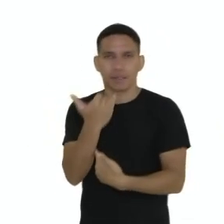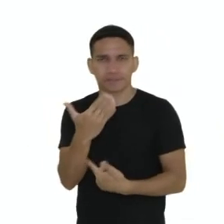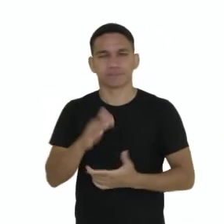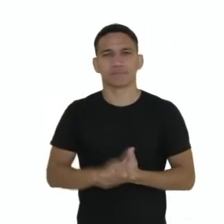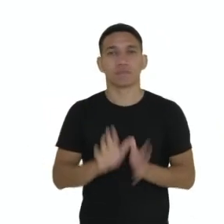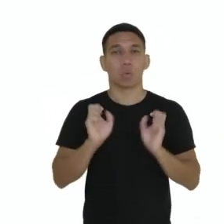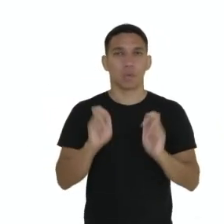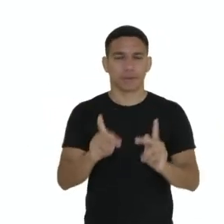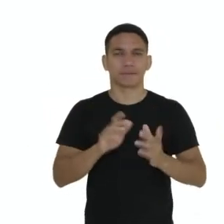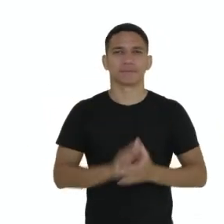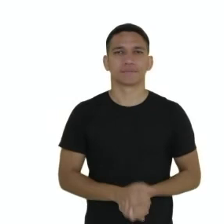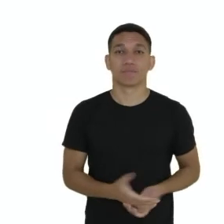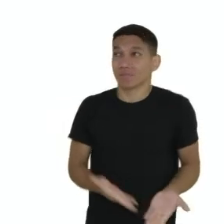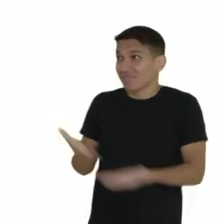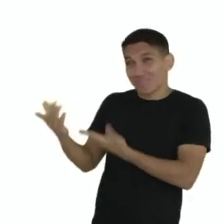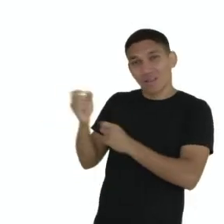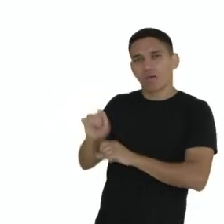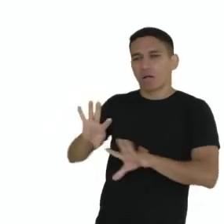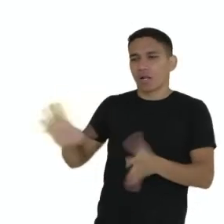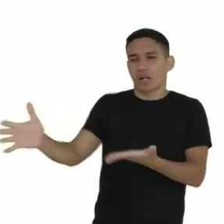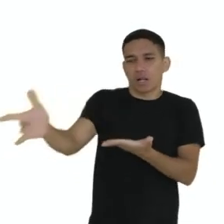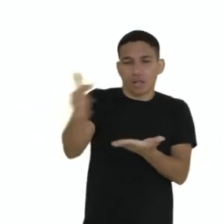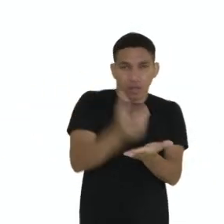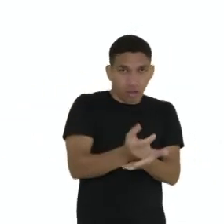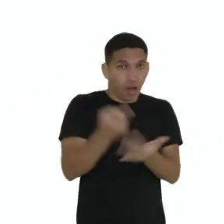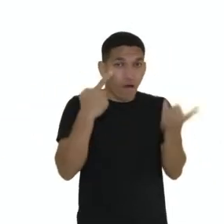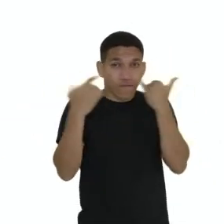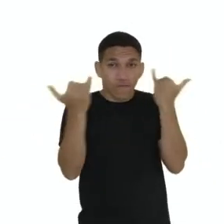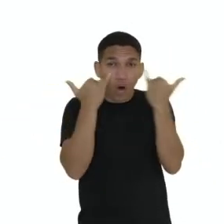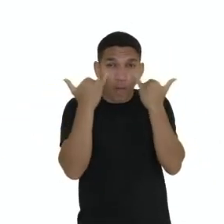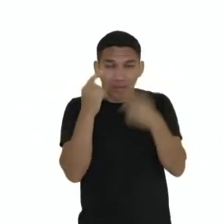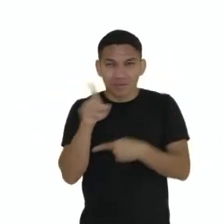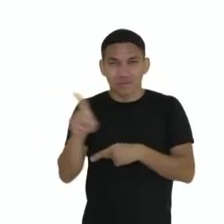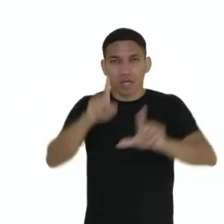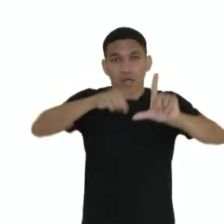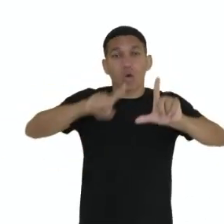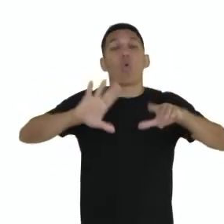bem, considerando os dados do gráfico, qual dos setores